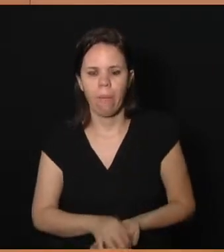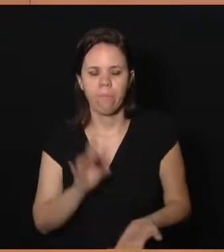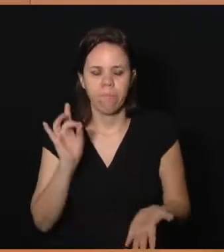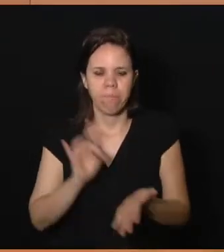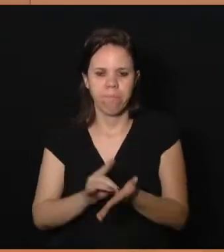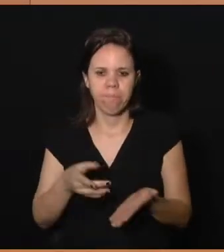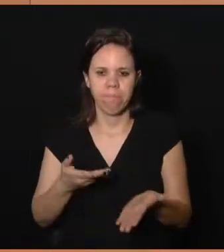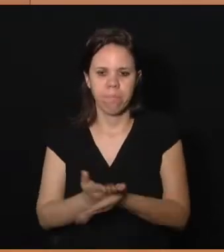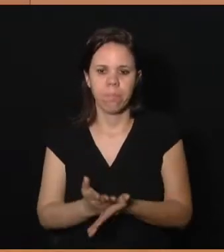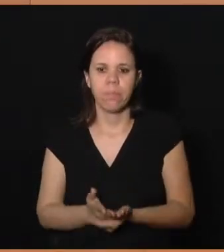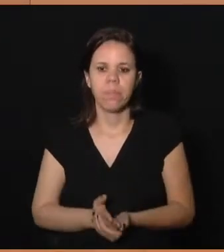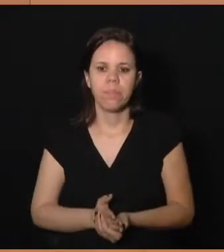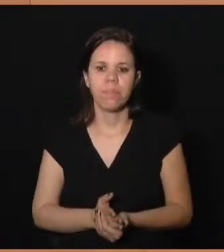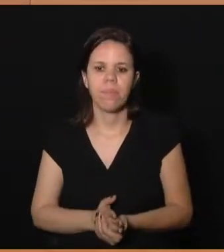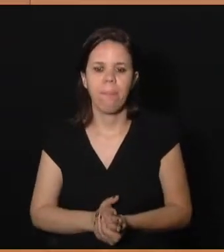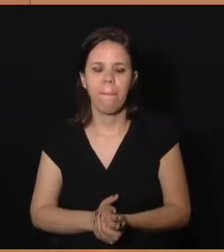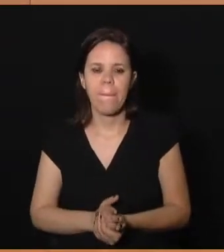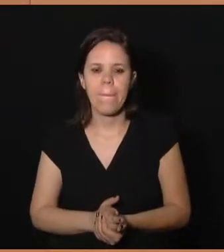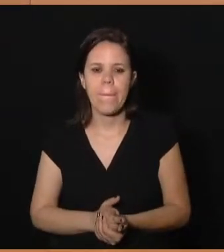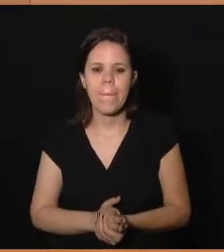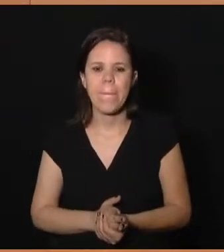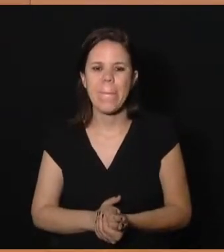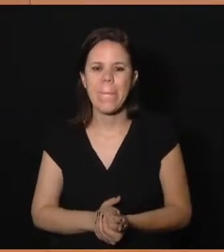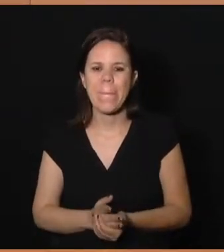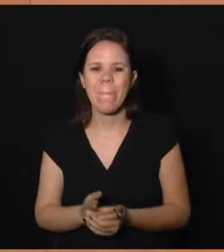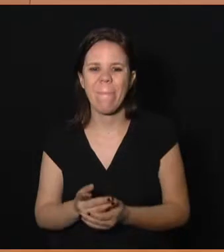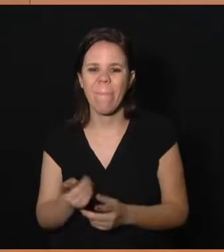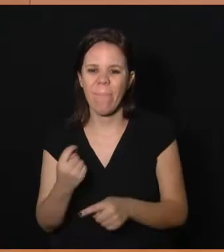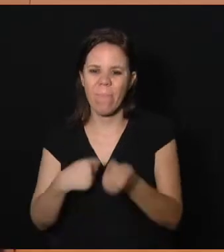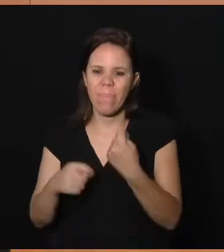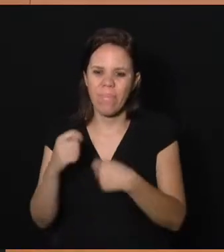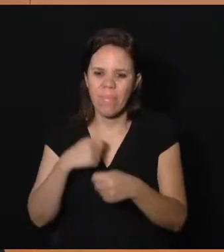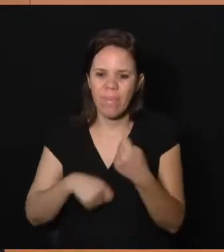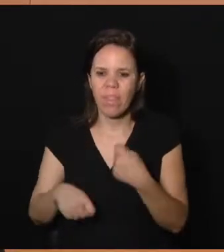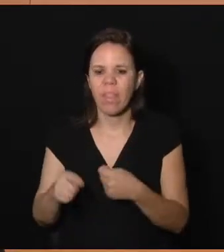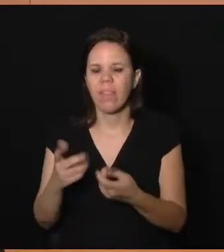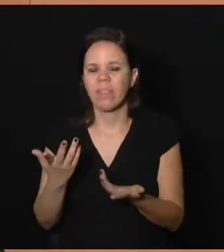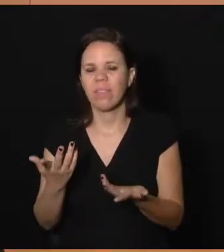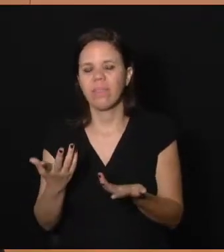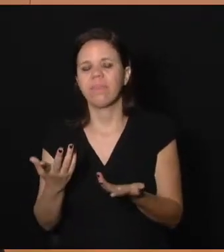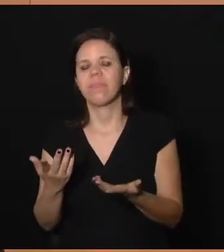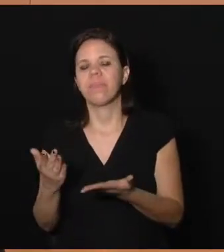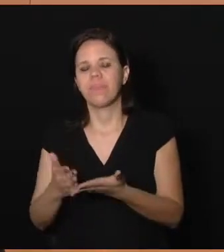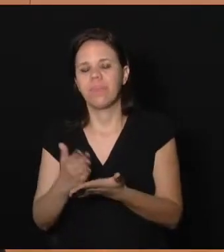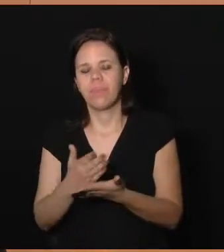efetivo do concessionário, né, nós poderemos ter